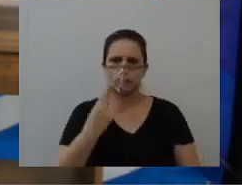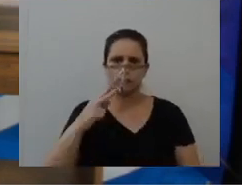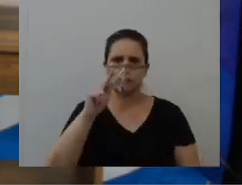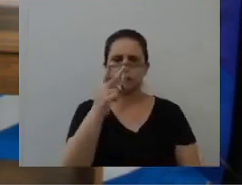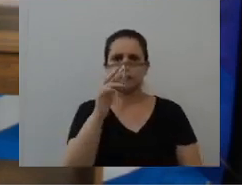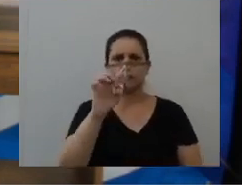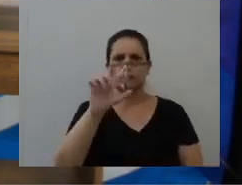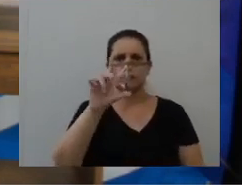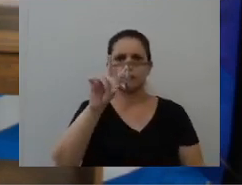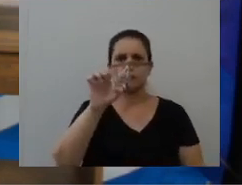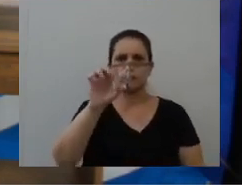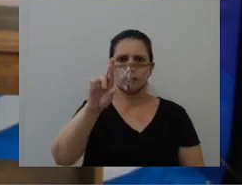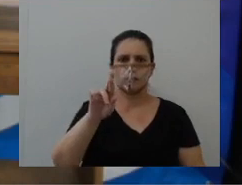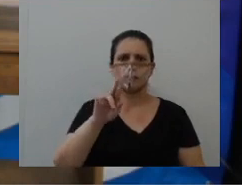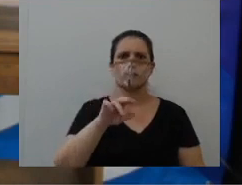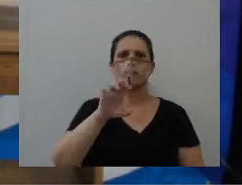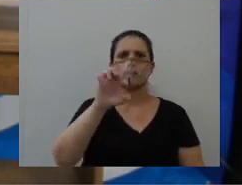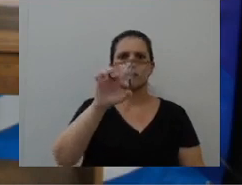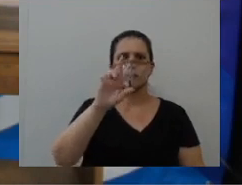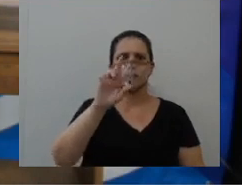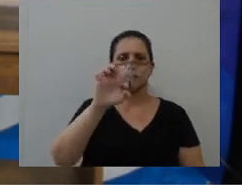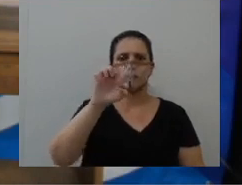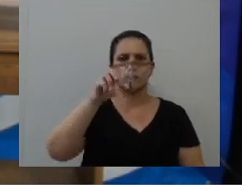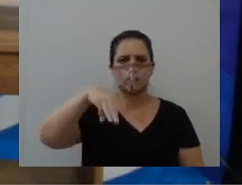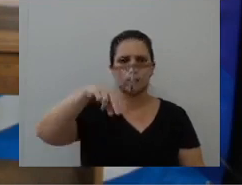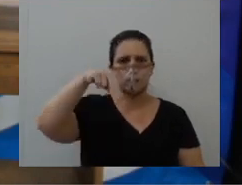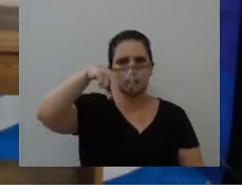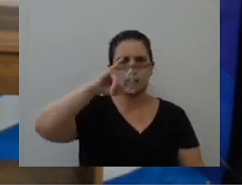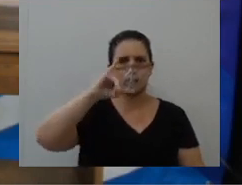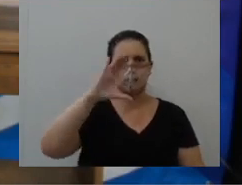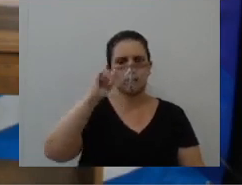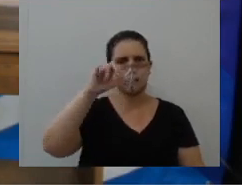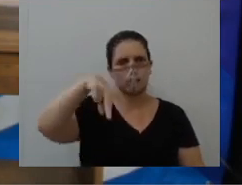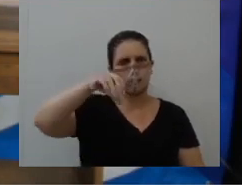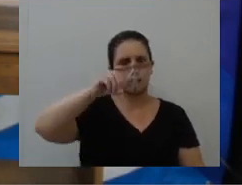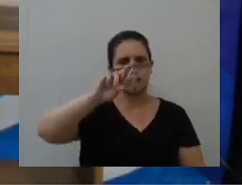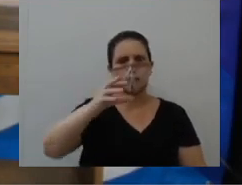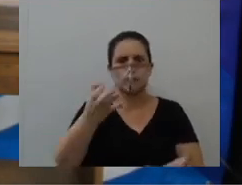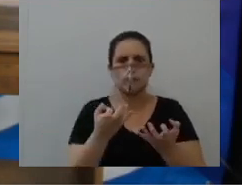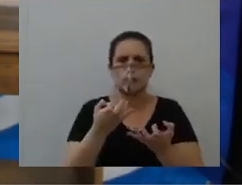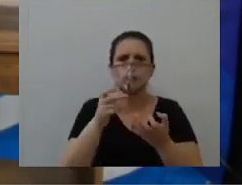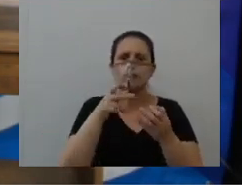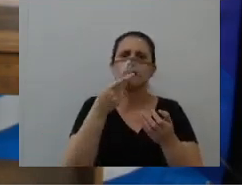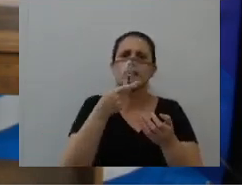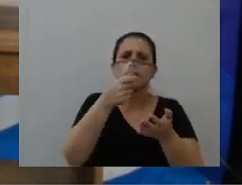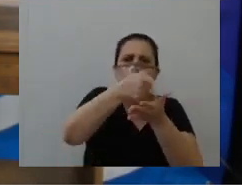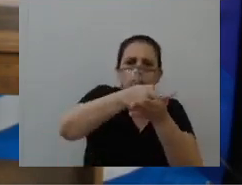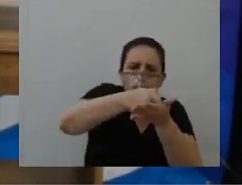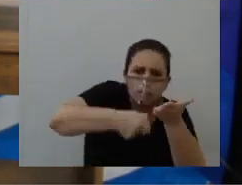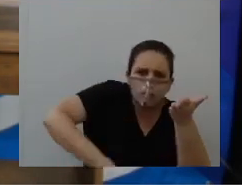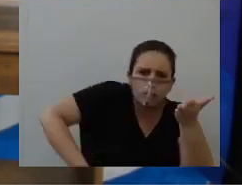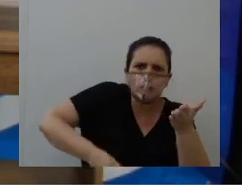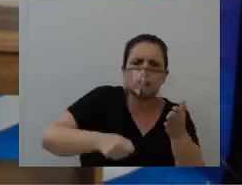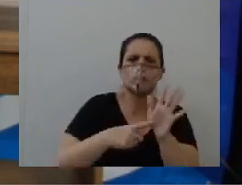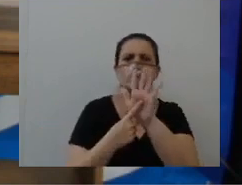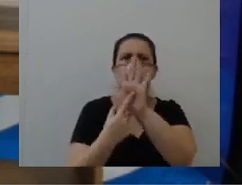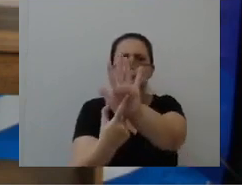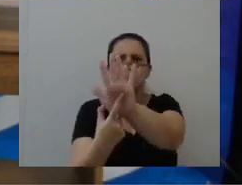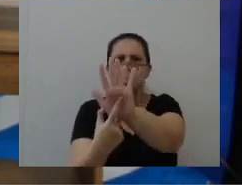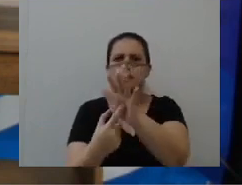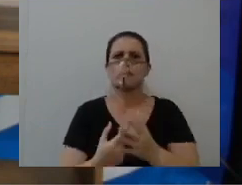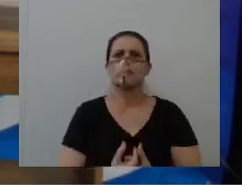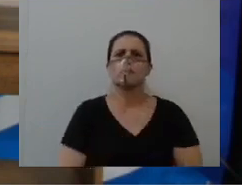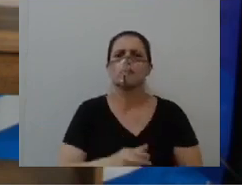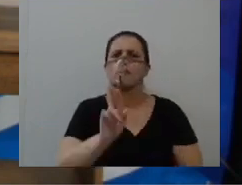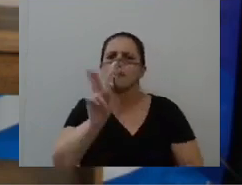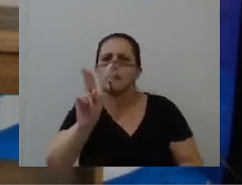do EREM Nicanor Souto Maior. Gostaria de saber mais um pouco sobre dissertação expositiva, dissertativo expositivo. Olha lá, como é teu